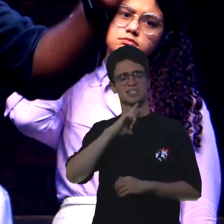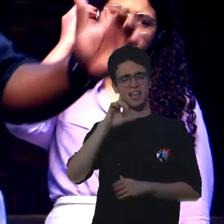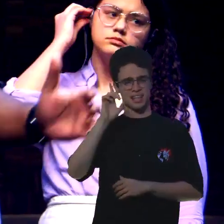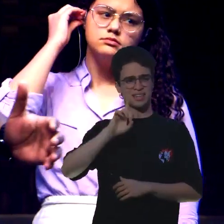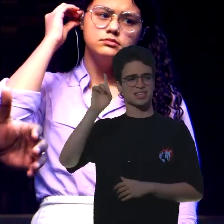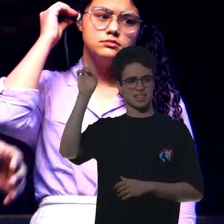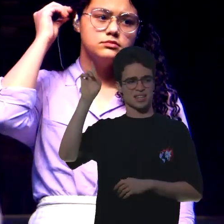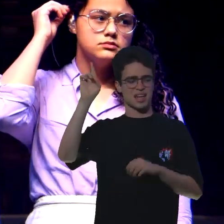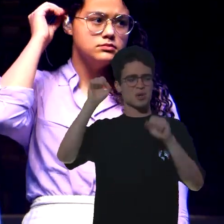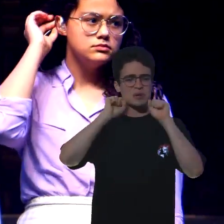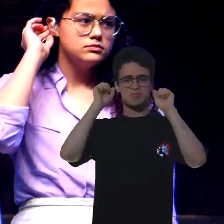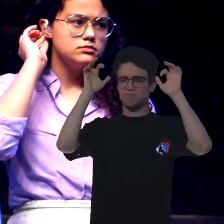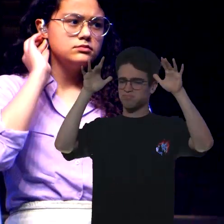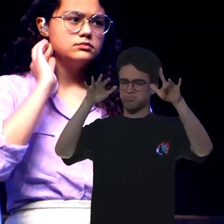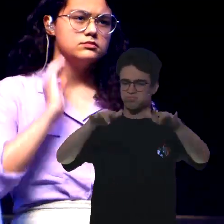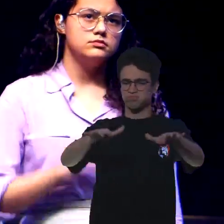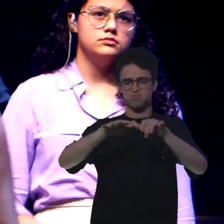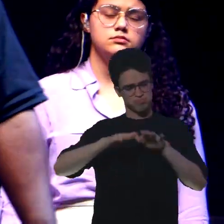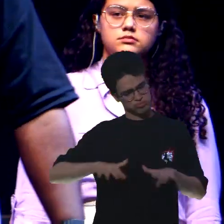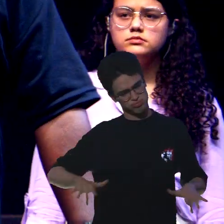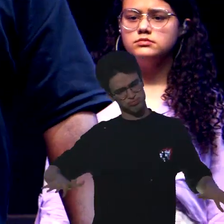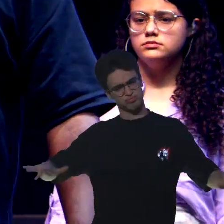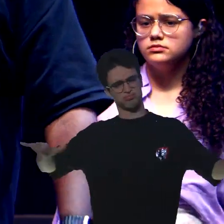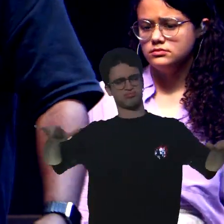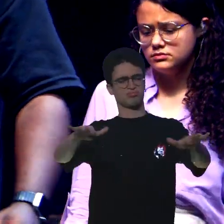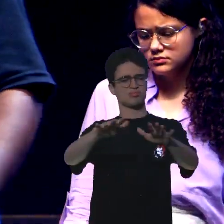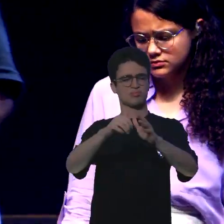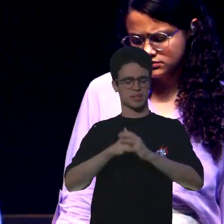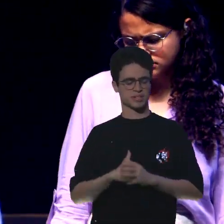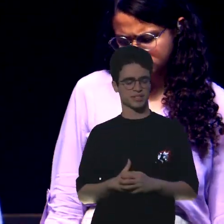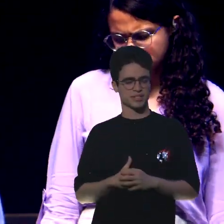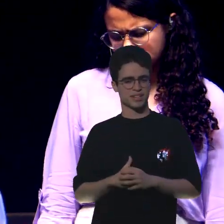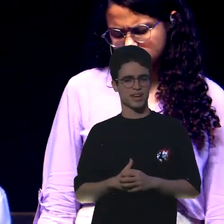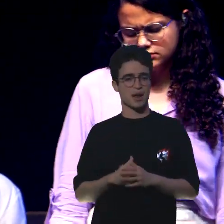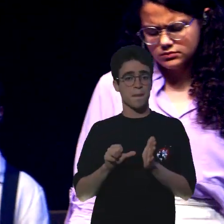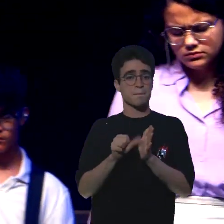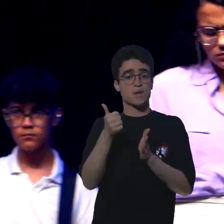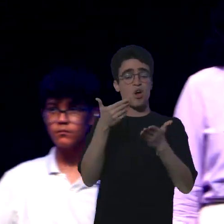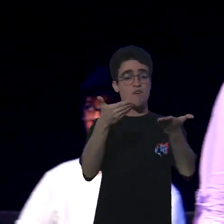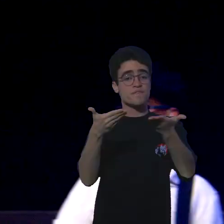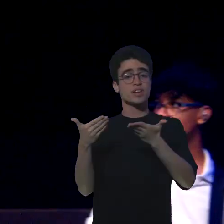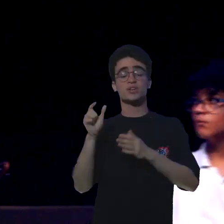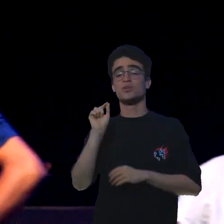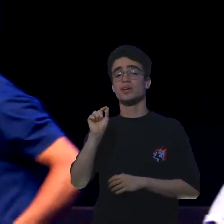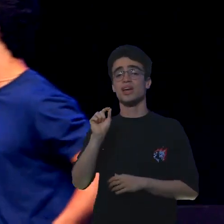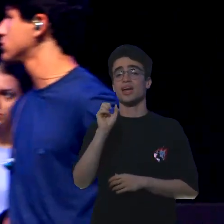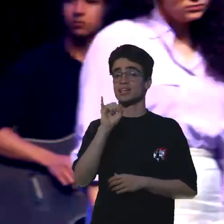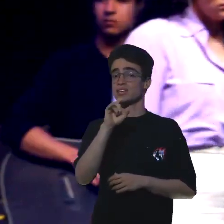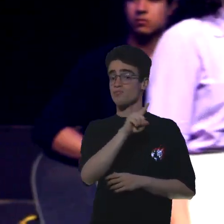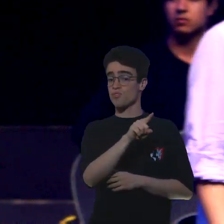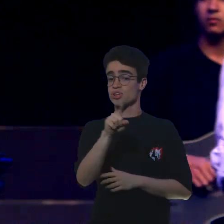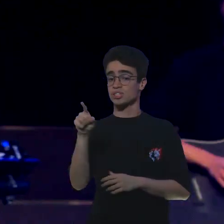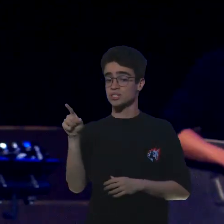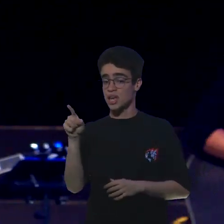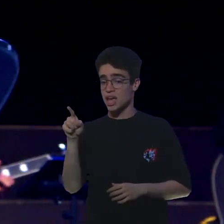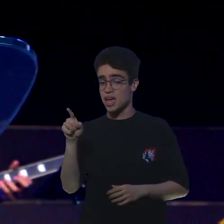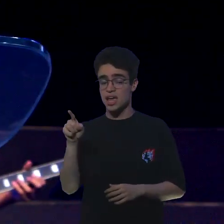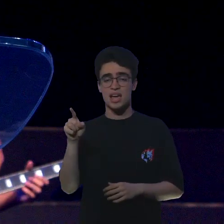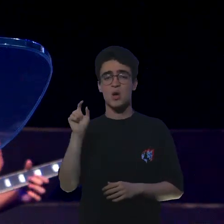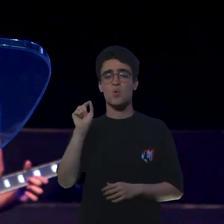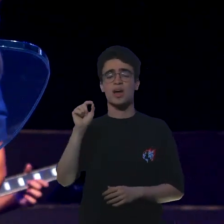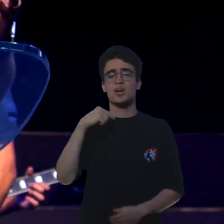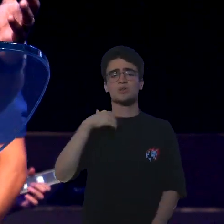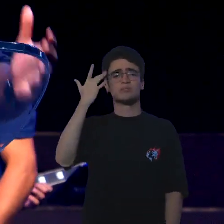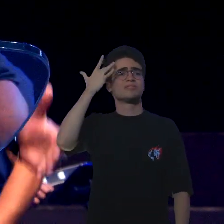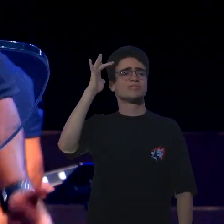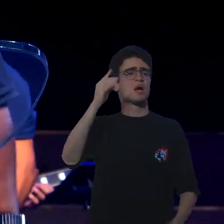de uma unção do Senhor nessa noite. Meu primeiro convite é para você que não sabe nem